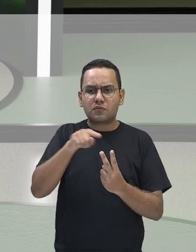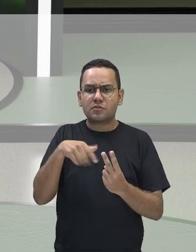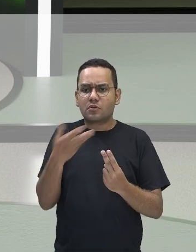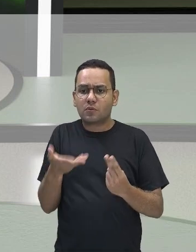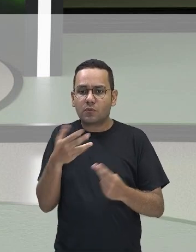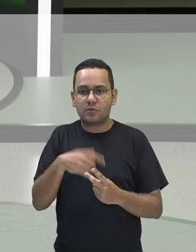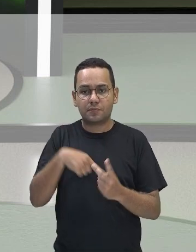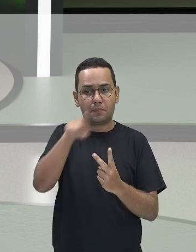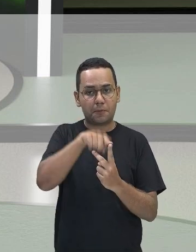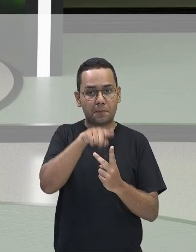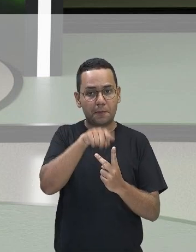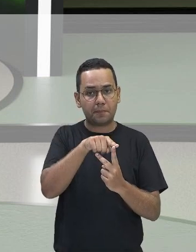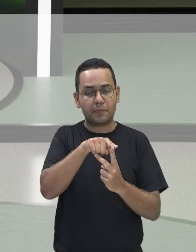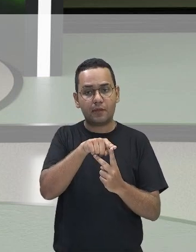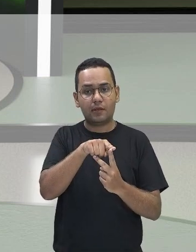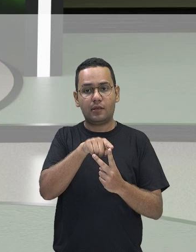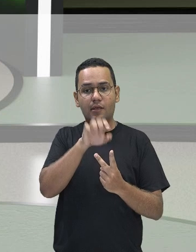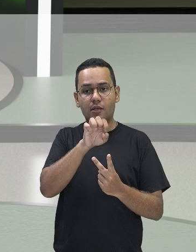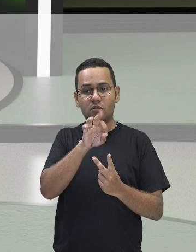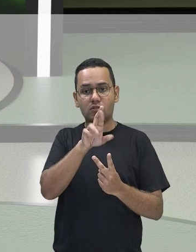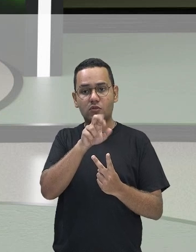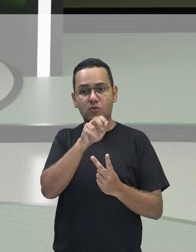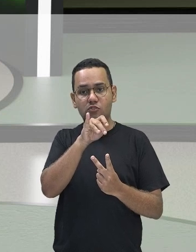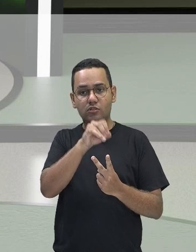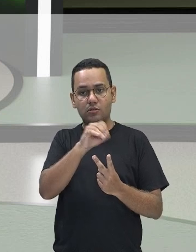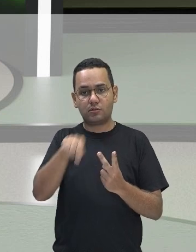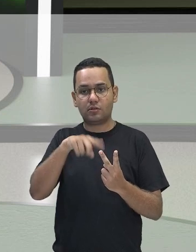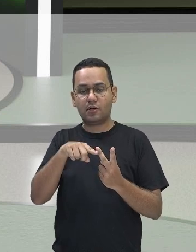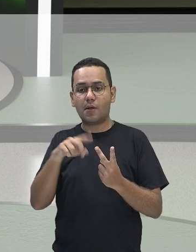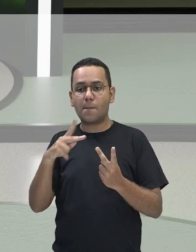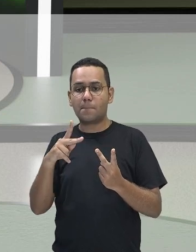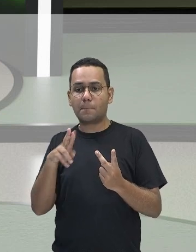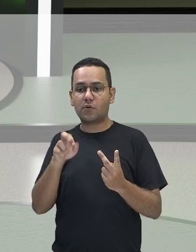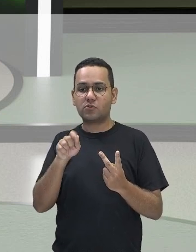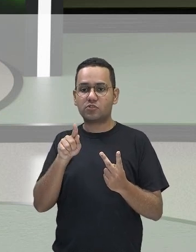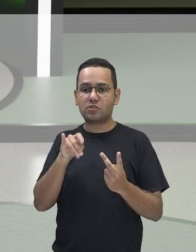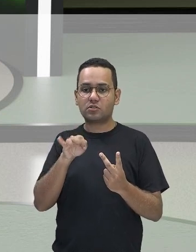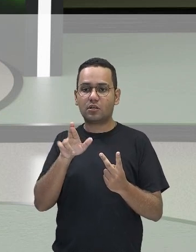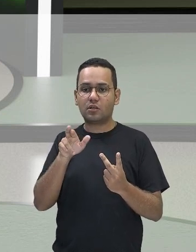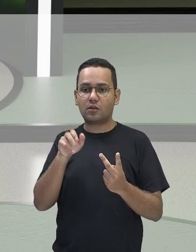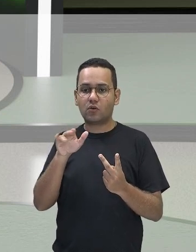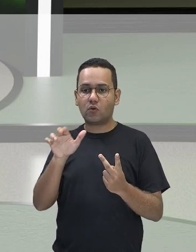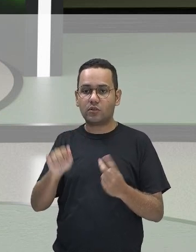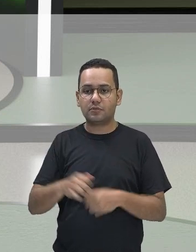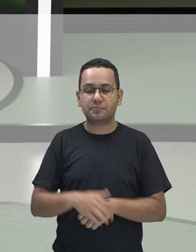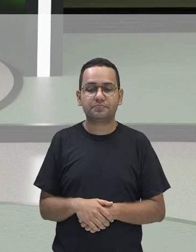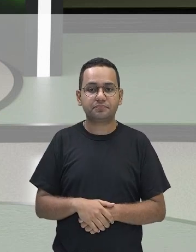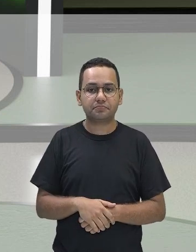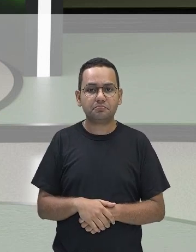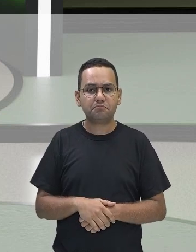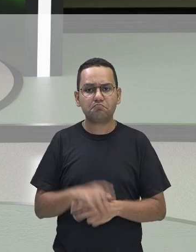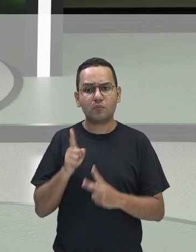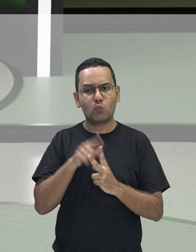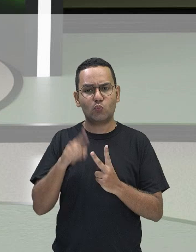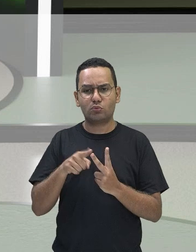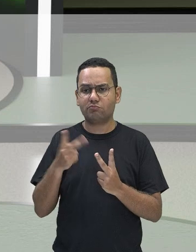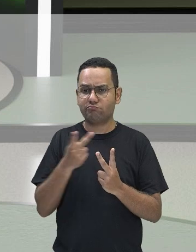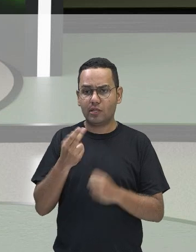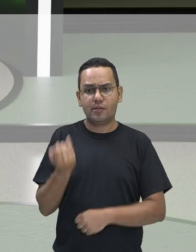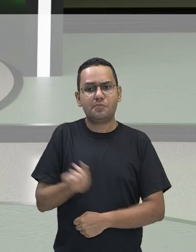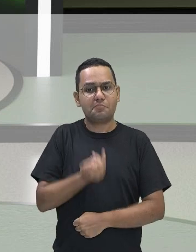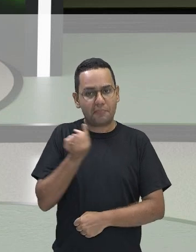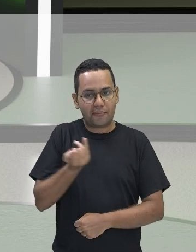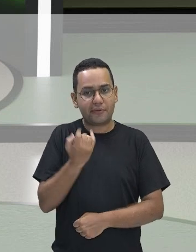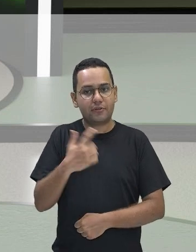o estrogênio, e o segundo deles, a progesterona. Esses hormônios, eles são muito importantes desde